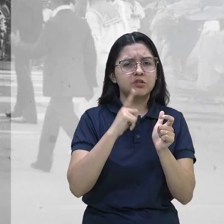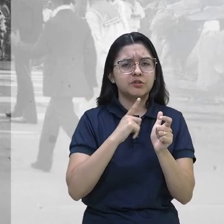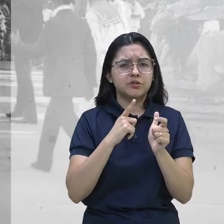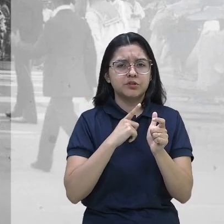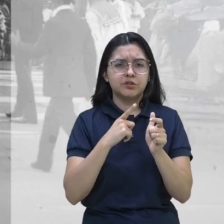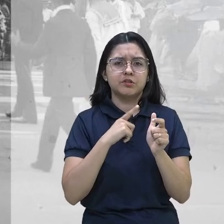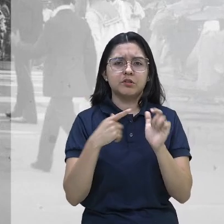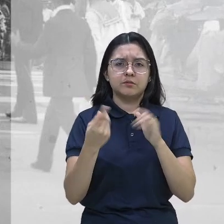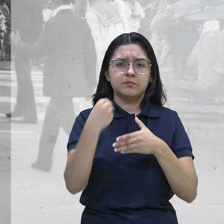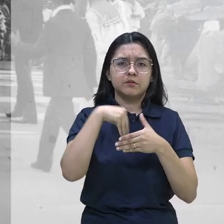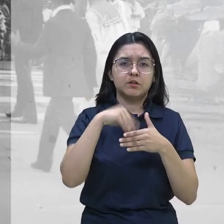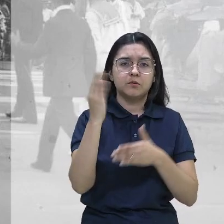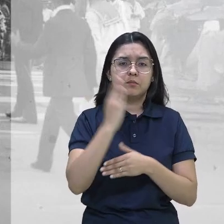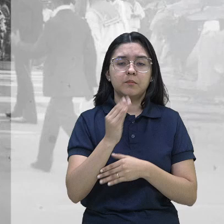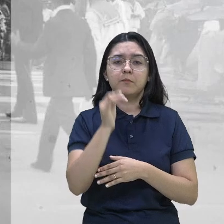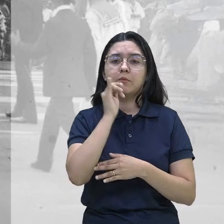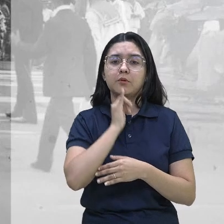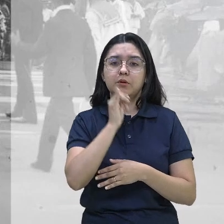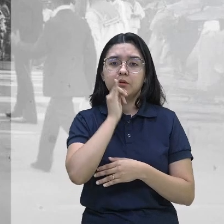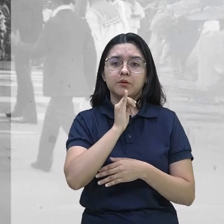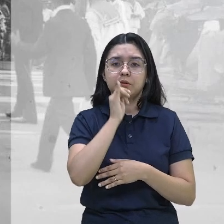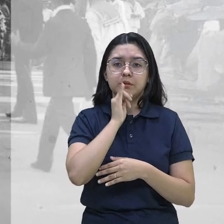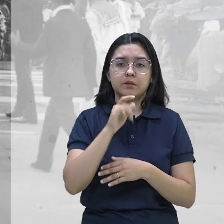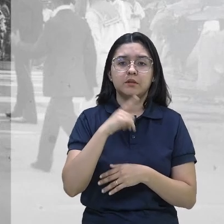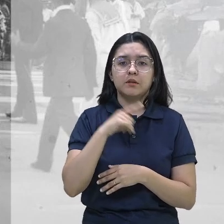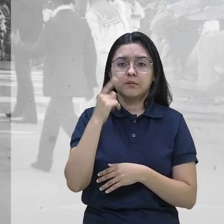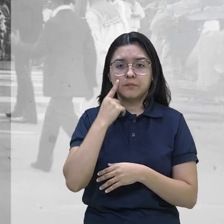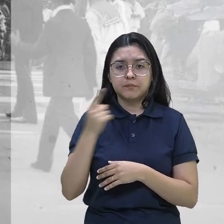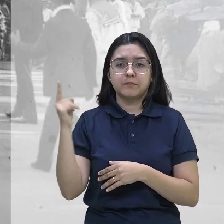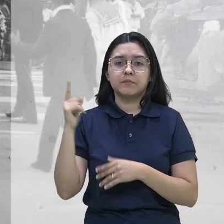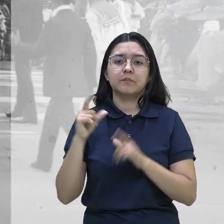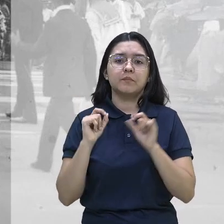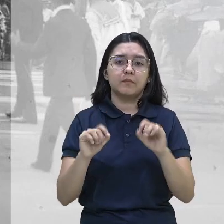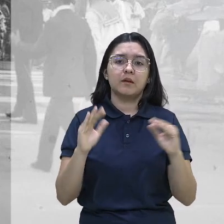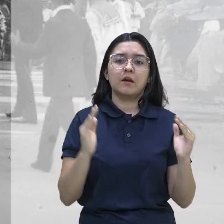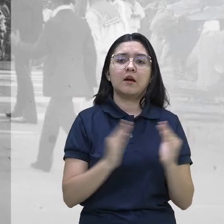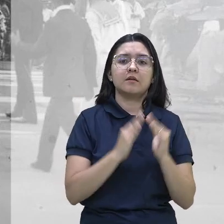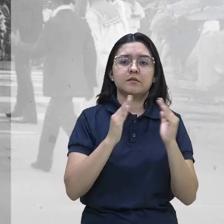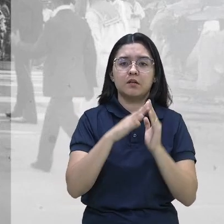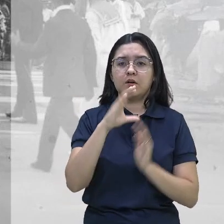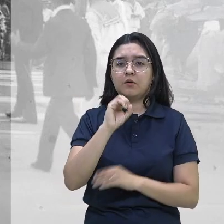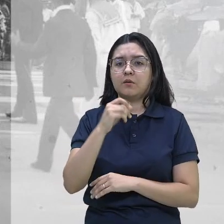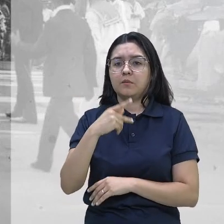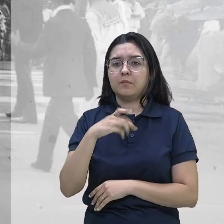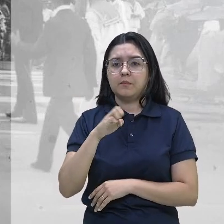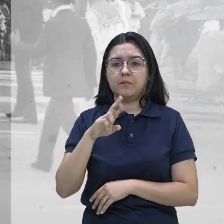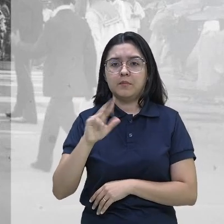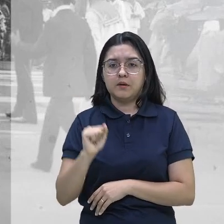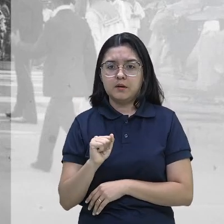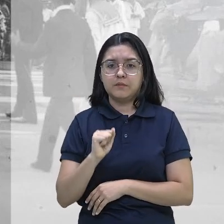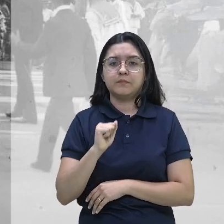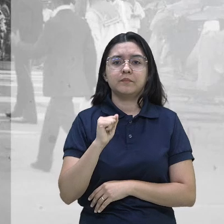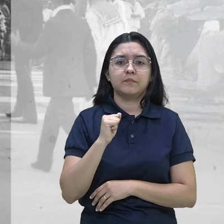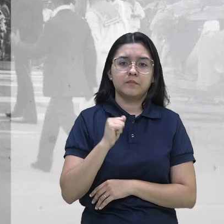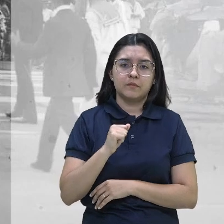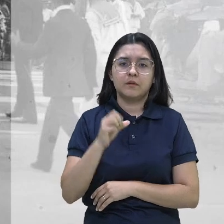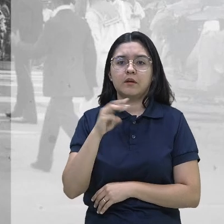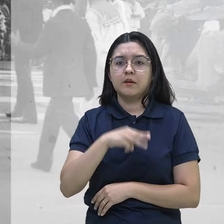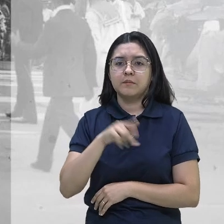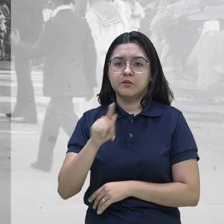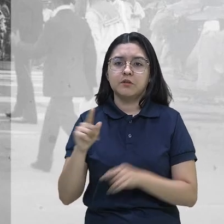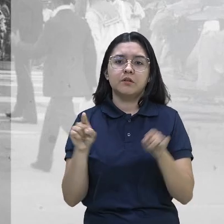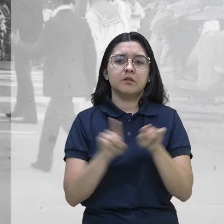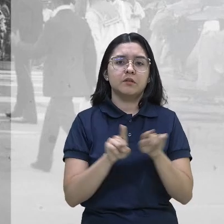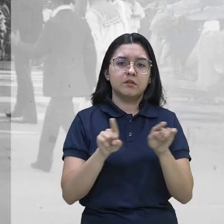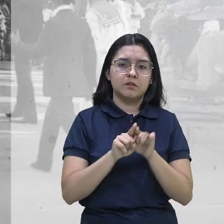no país. Como exemplo, temos. Aí a gente tinha a Casa de Ópera em Ouro Preto, Minas Gerais, o